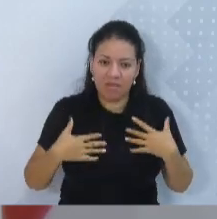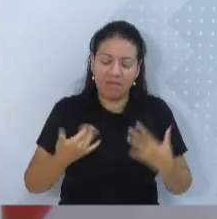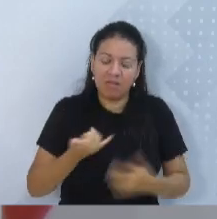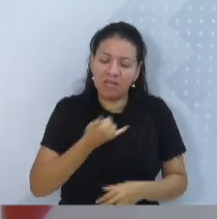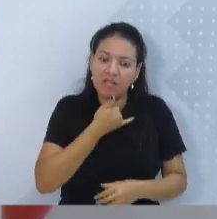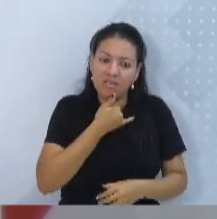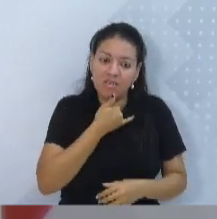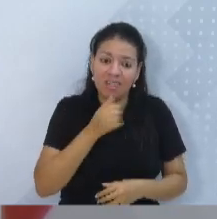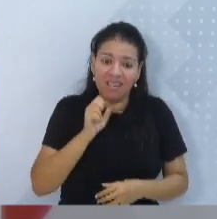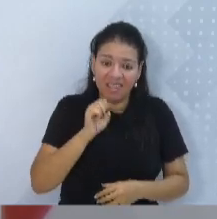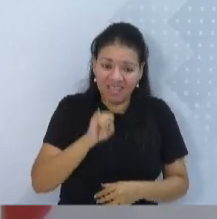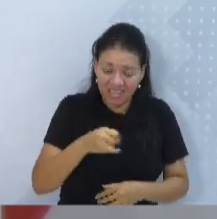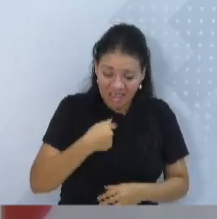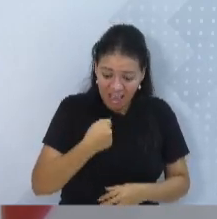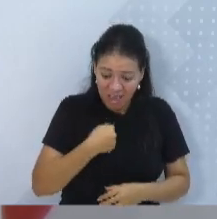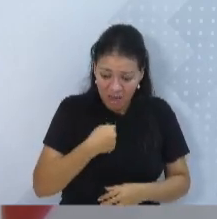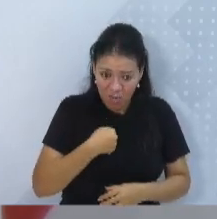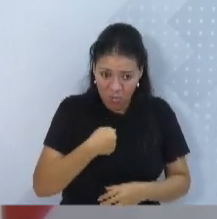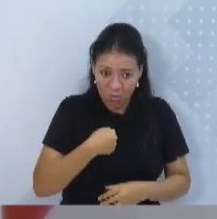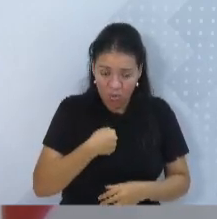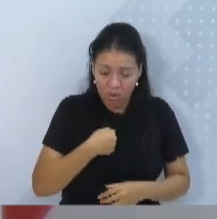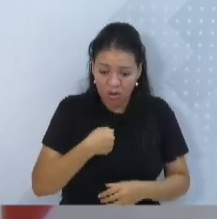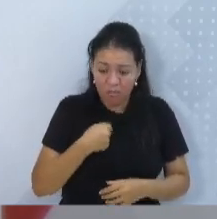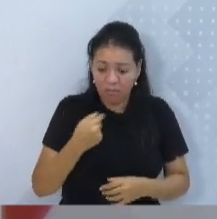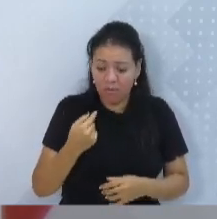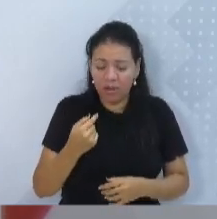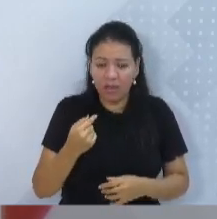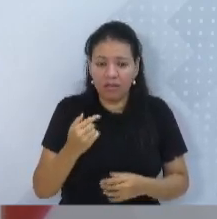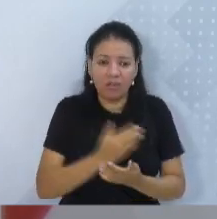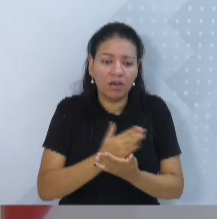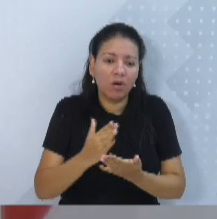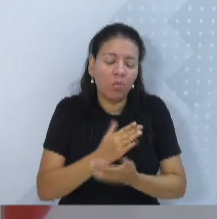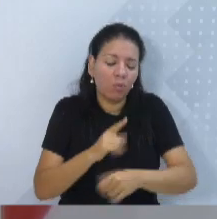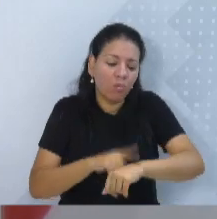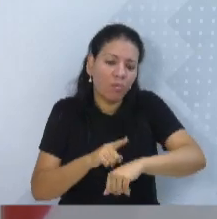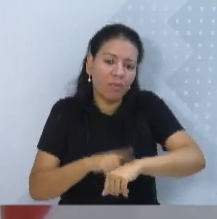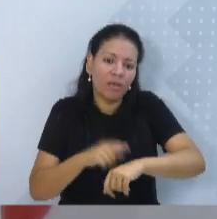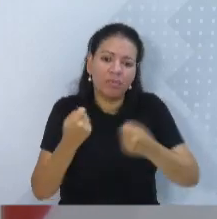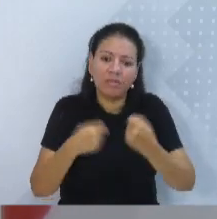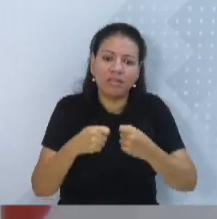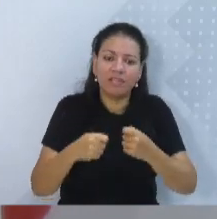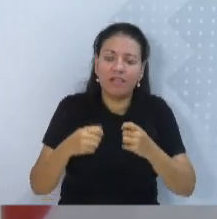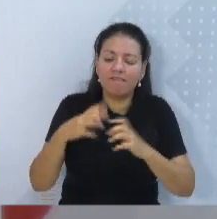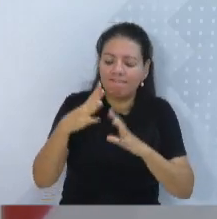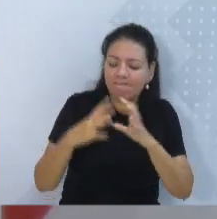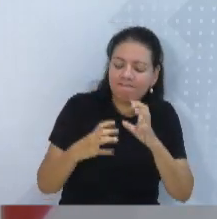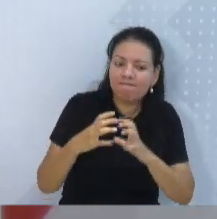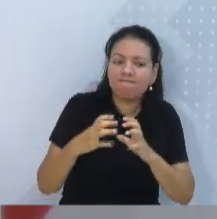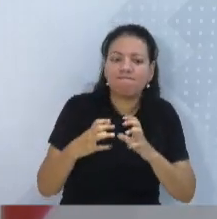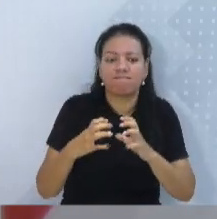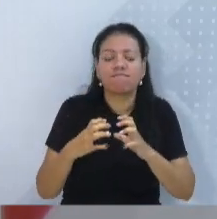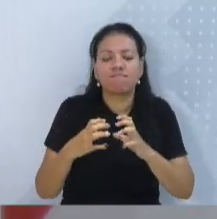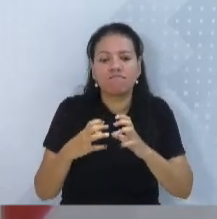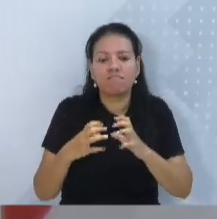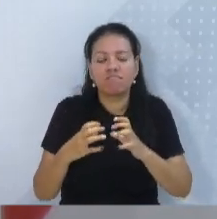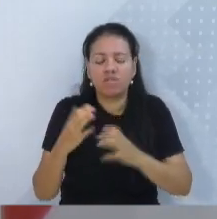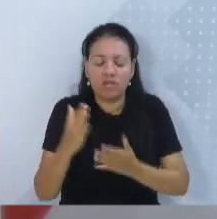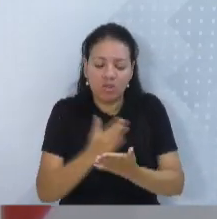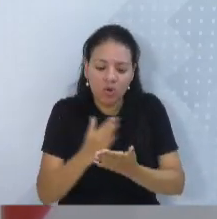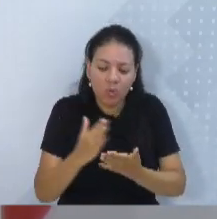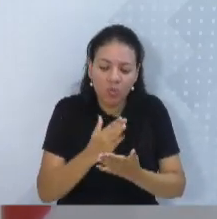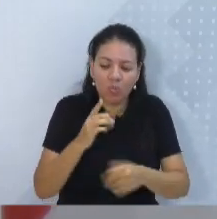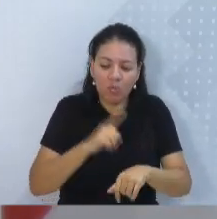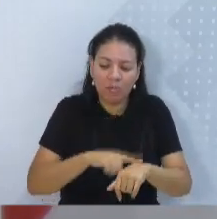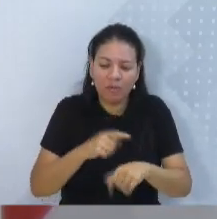eu estou aqui recebendo essa homenagem é porque em algum momento da minha trajetória eu precisei brigar Em algum momento eu precisei